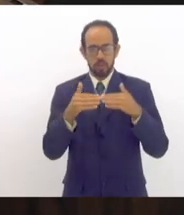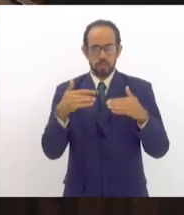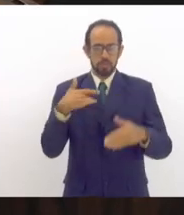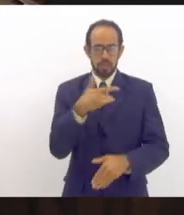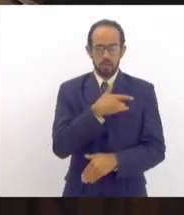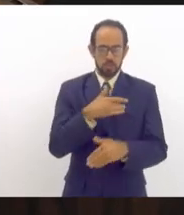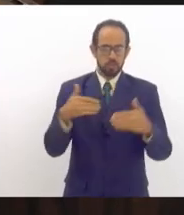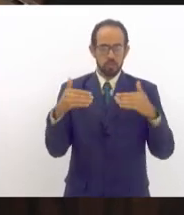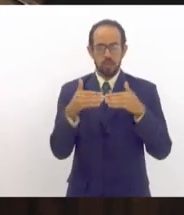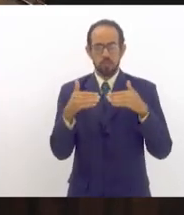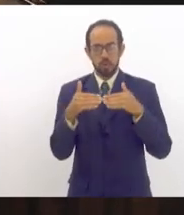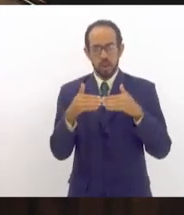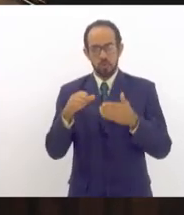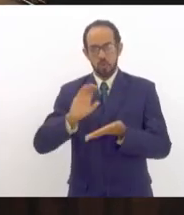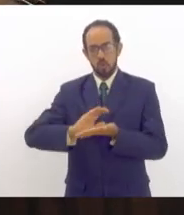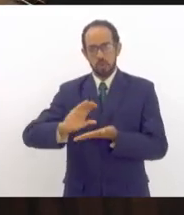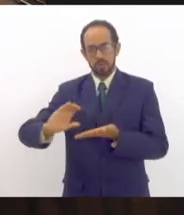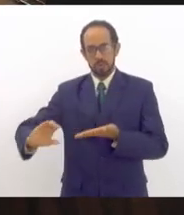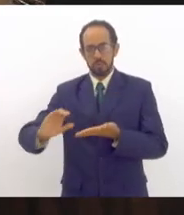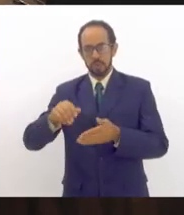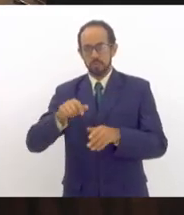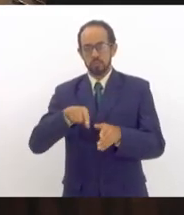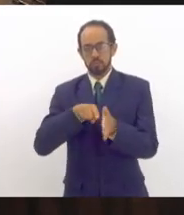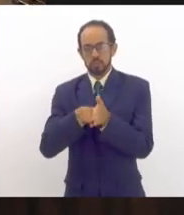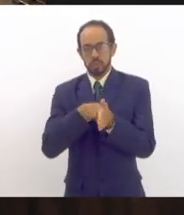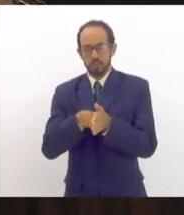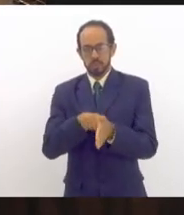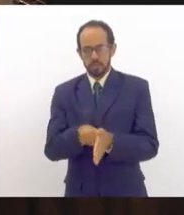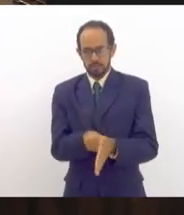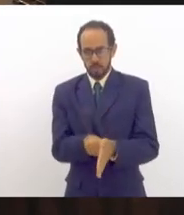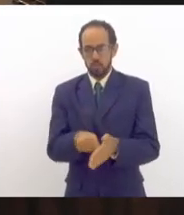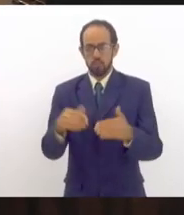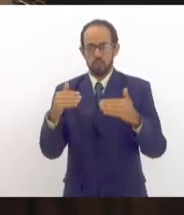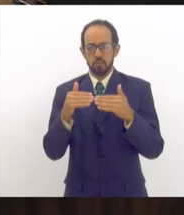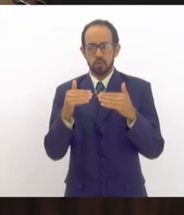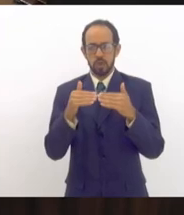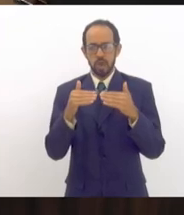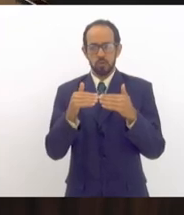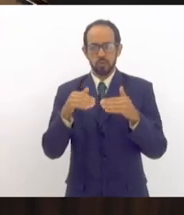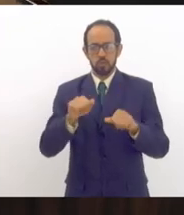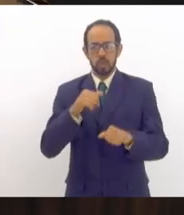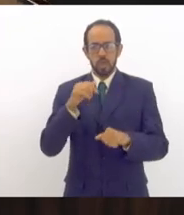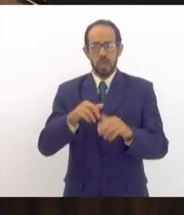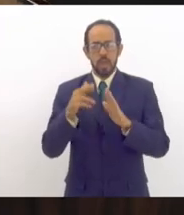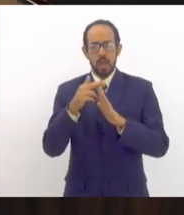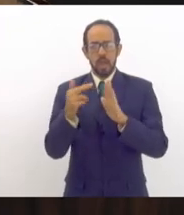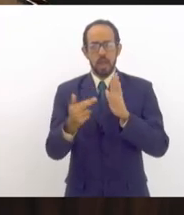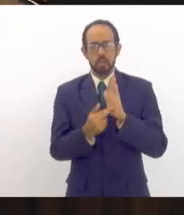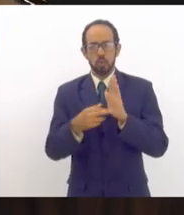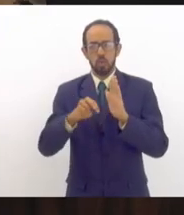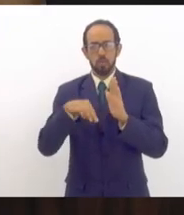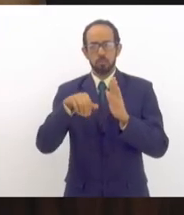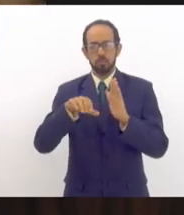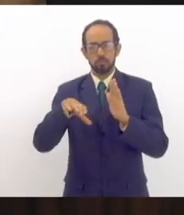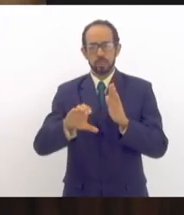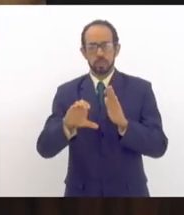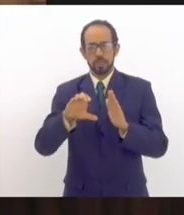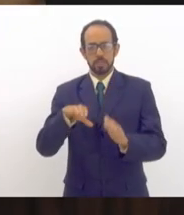de orçamento finança e fiscalização financeira e controle favorável relatou deputado Carlos